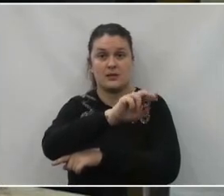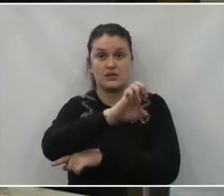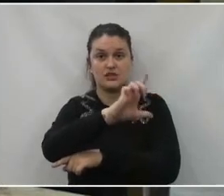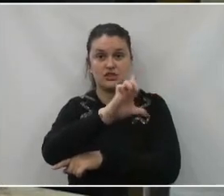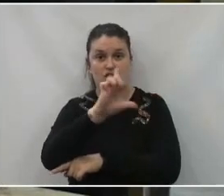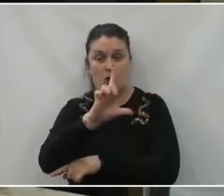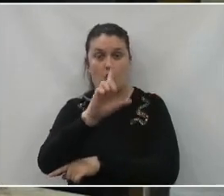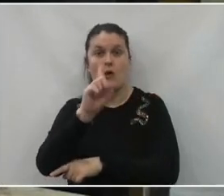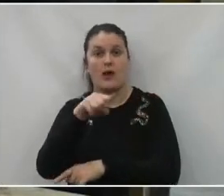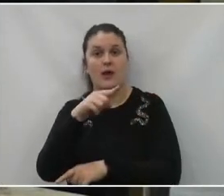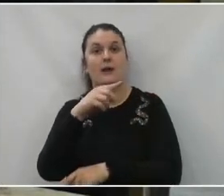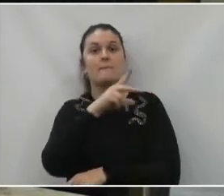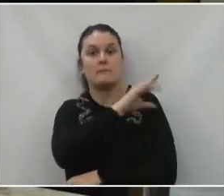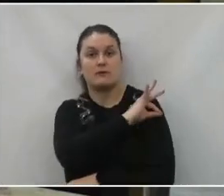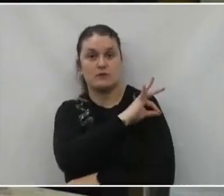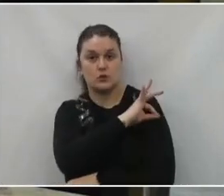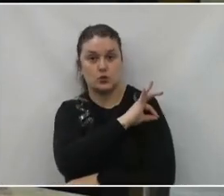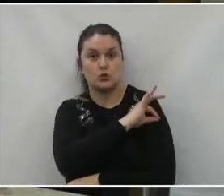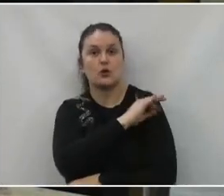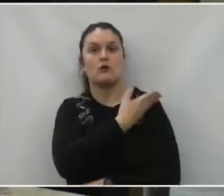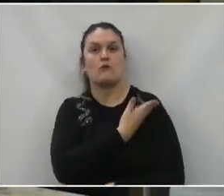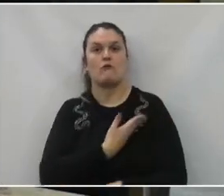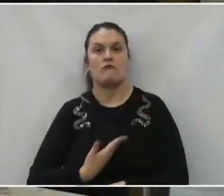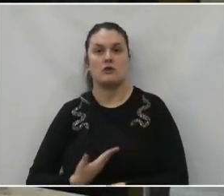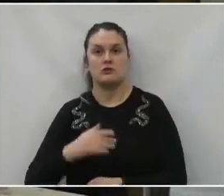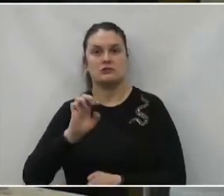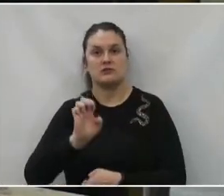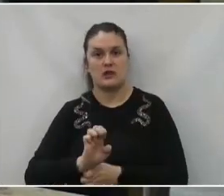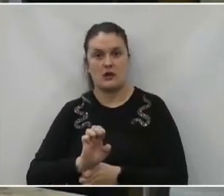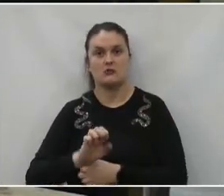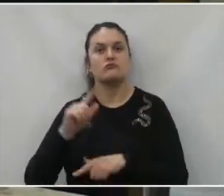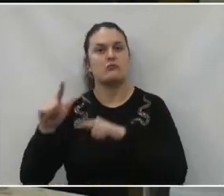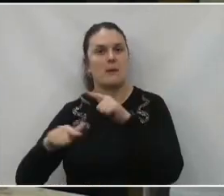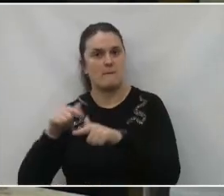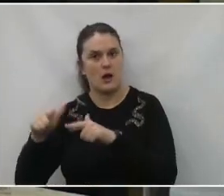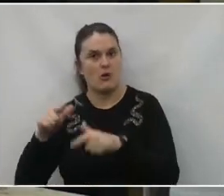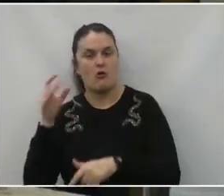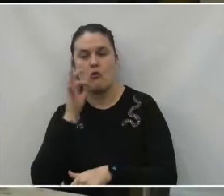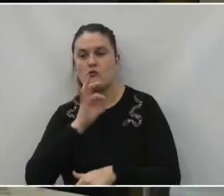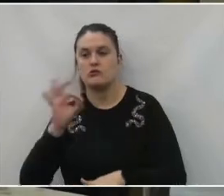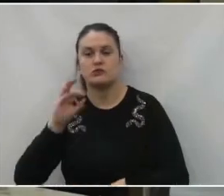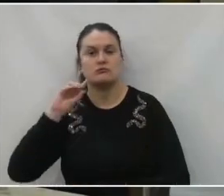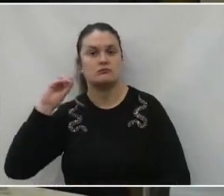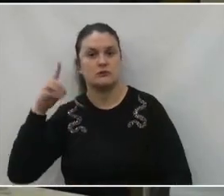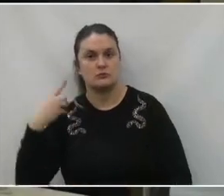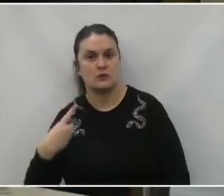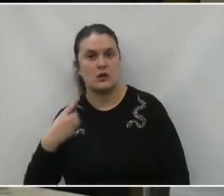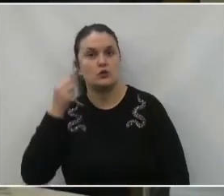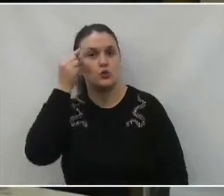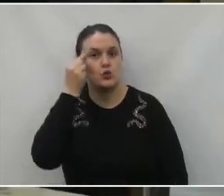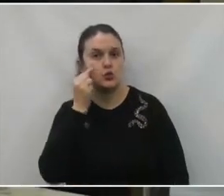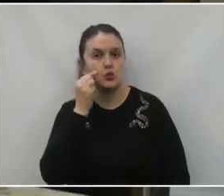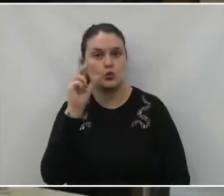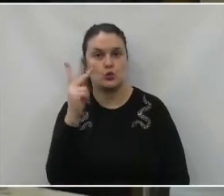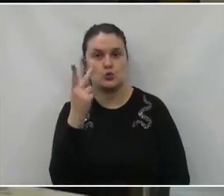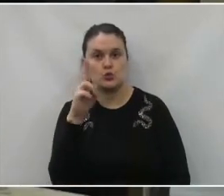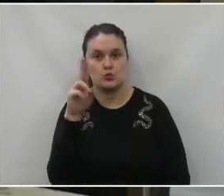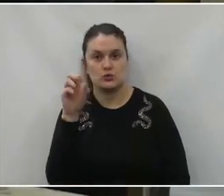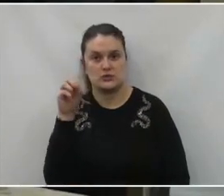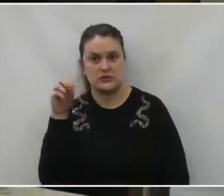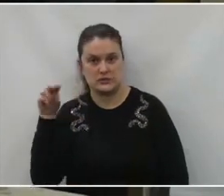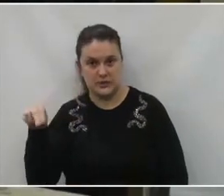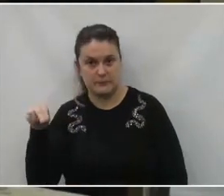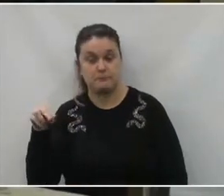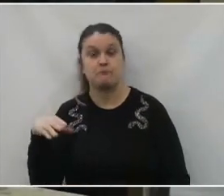Municipal, Governo do Estado do Paraná, através do trabalho que o deputado Dulcenbach tem desenvolvido, é um benefício que traz para a região sul. Assim